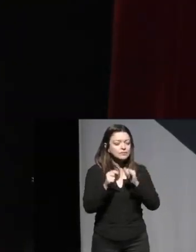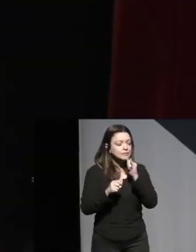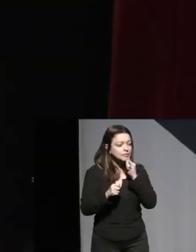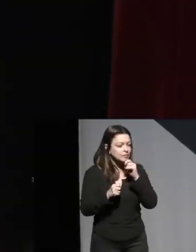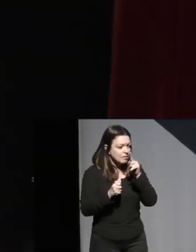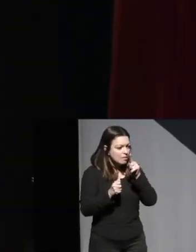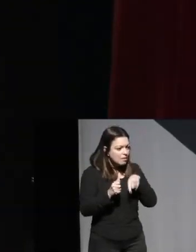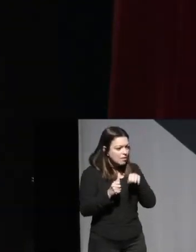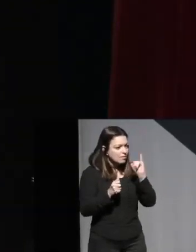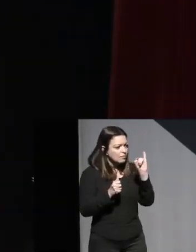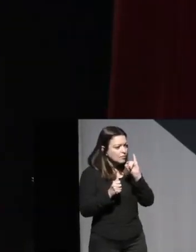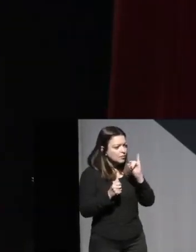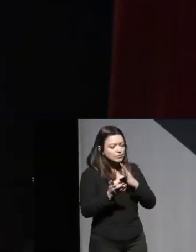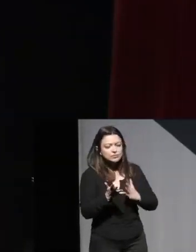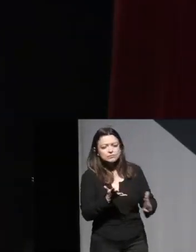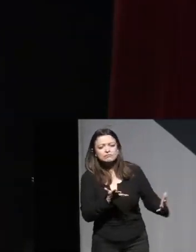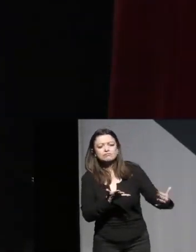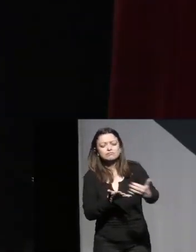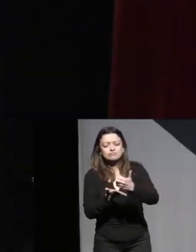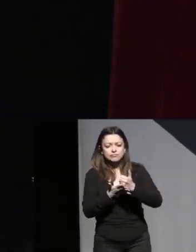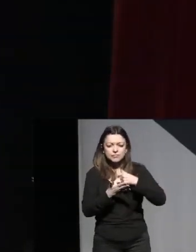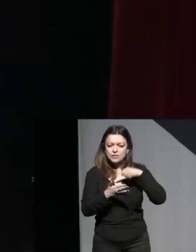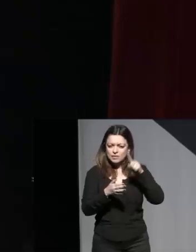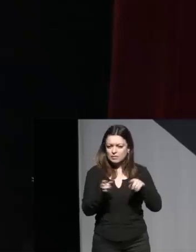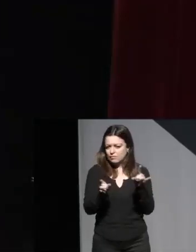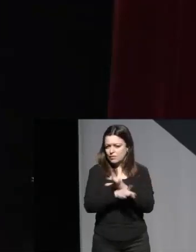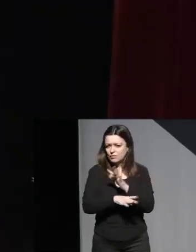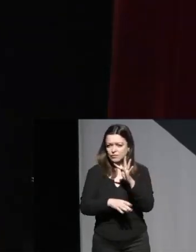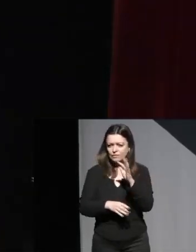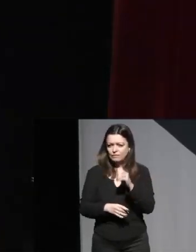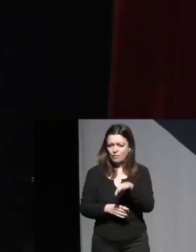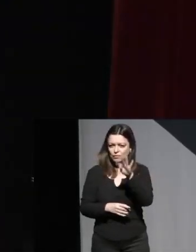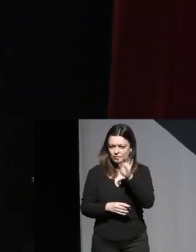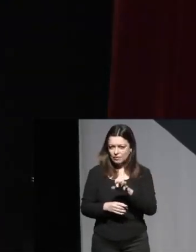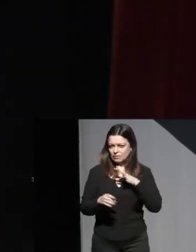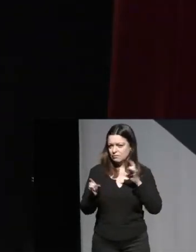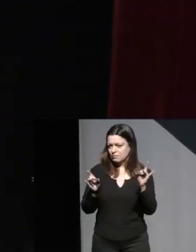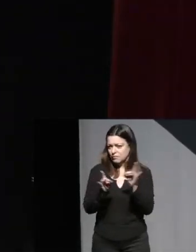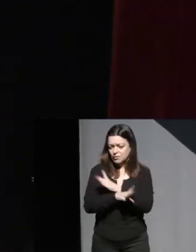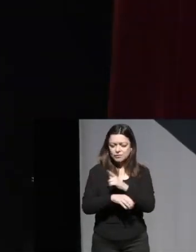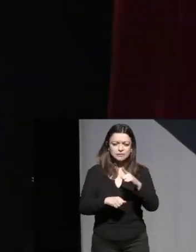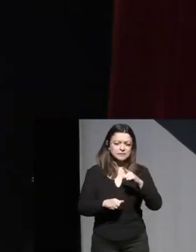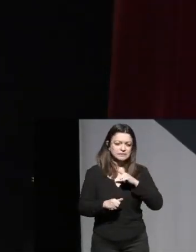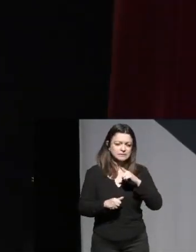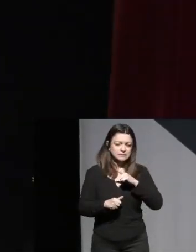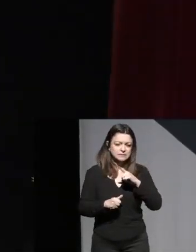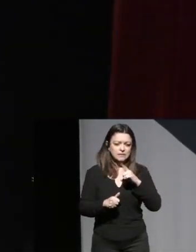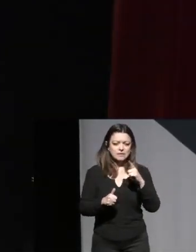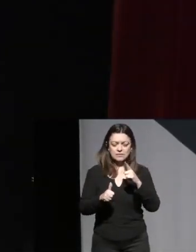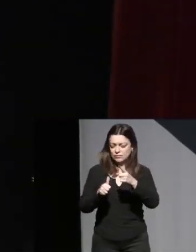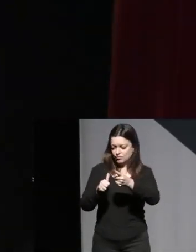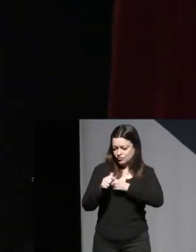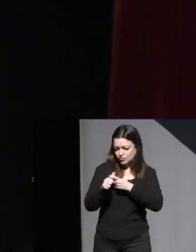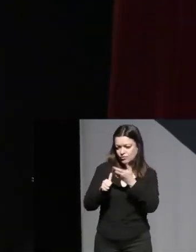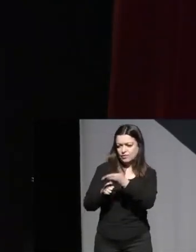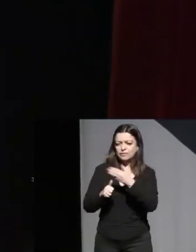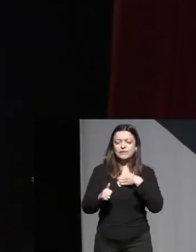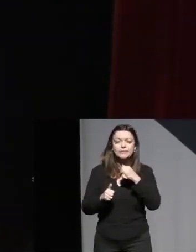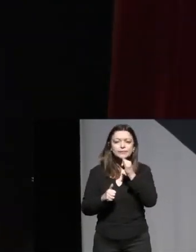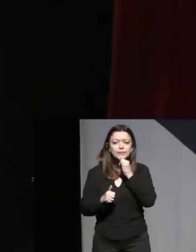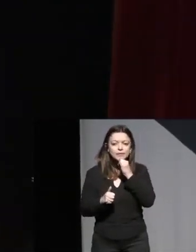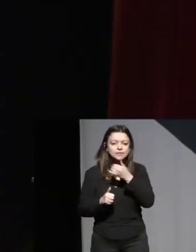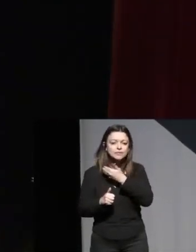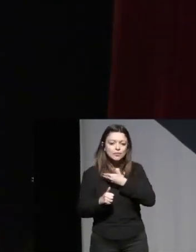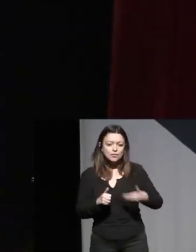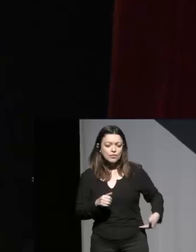como dessa forma, né? Você, não, a tributação é a fonte de arrecadação e pronto, então a gente está devendo, a gente está aqui com as contas públicas, vamos aumentar